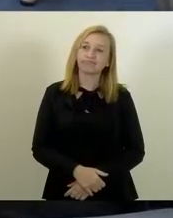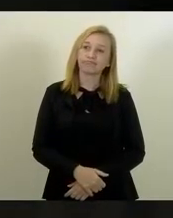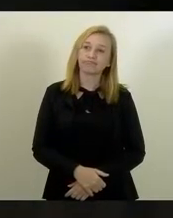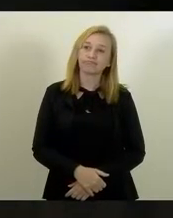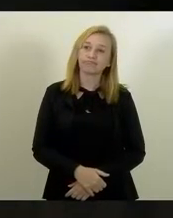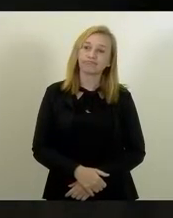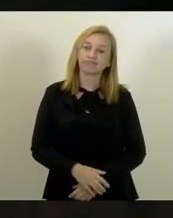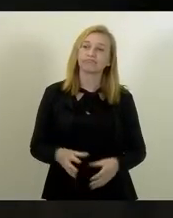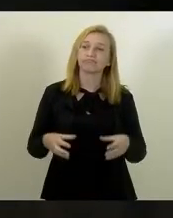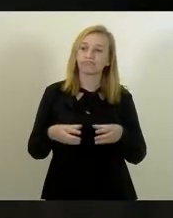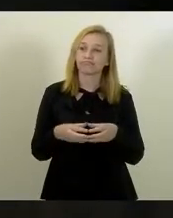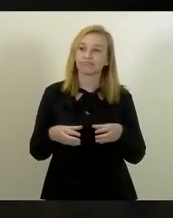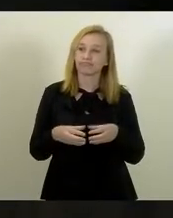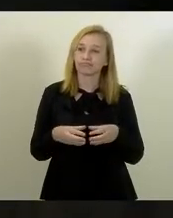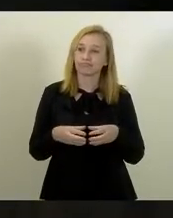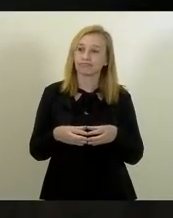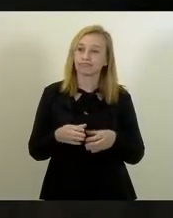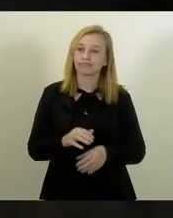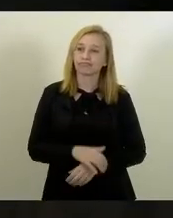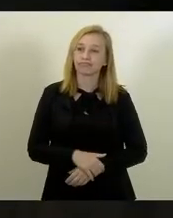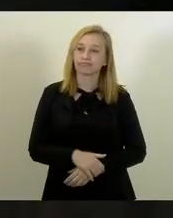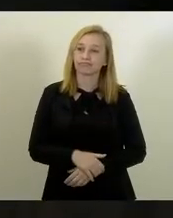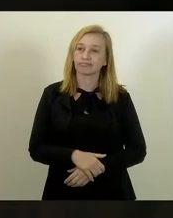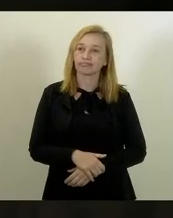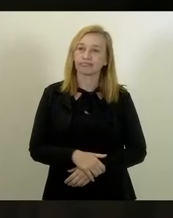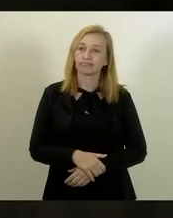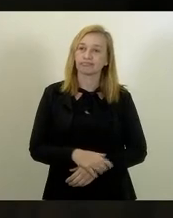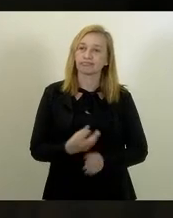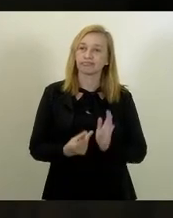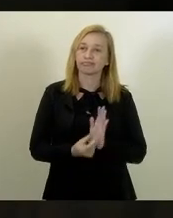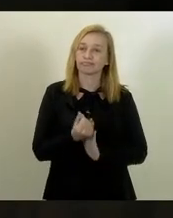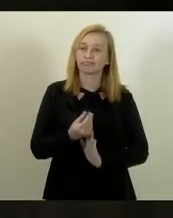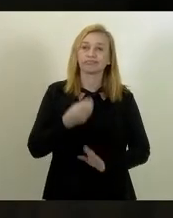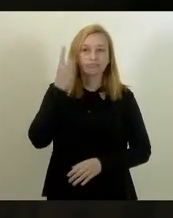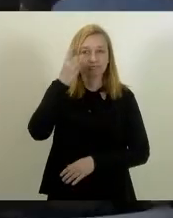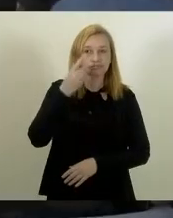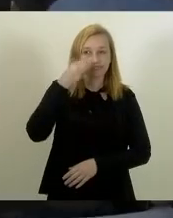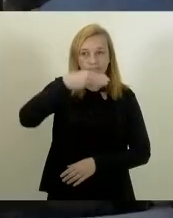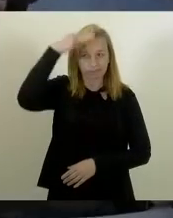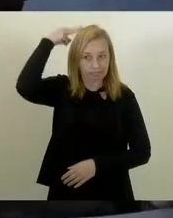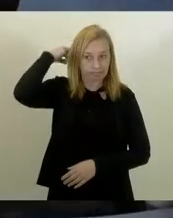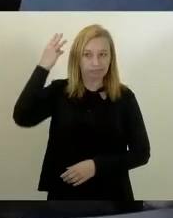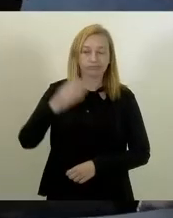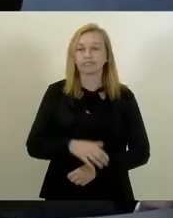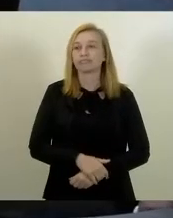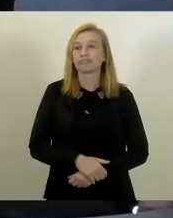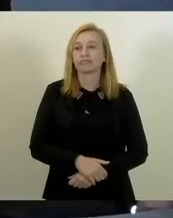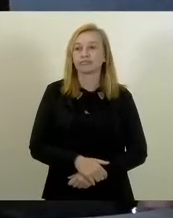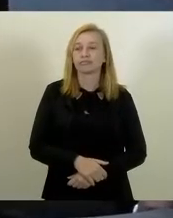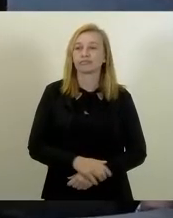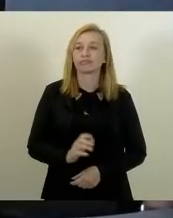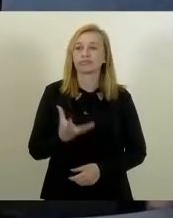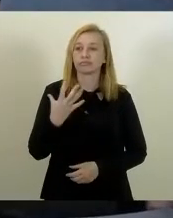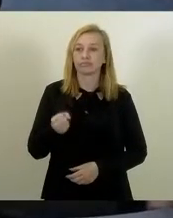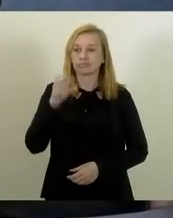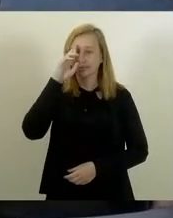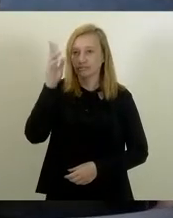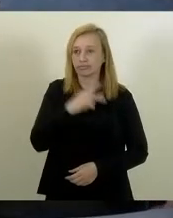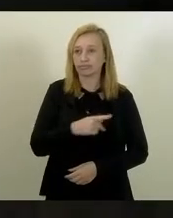Pela Comissão de Orçamento, deputado Márcio Pacheco. O parecer é favorável,